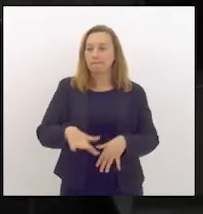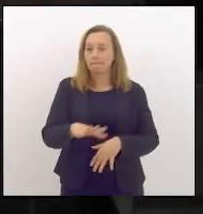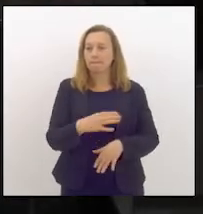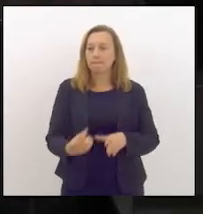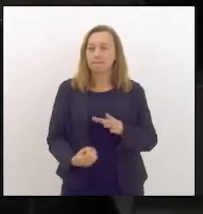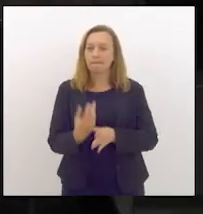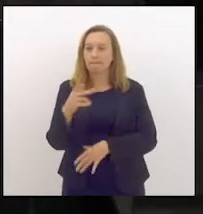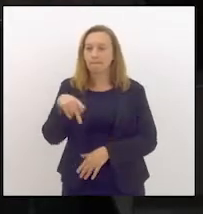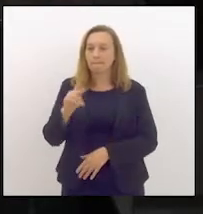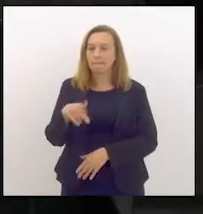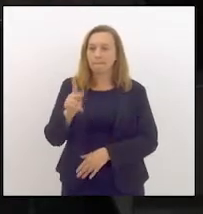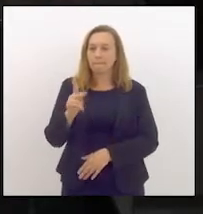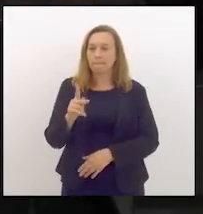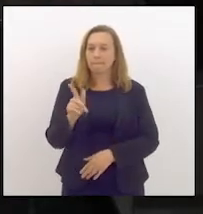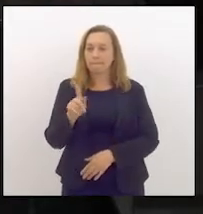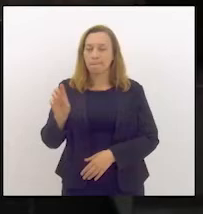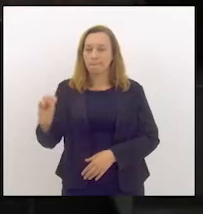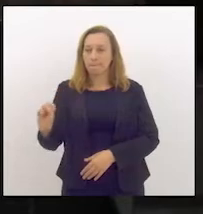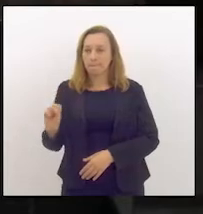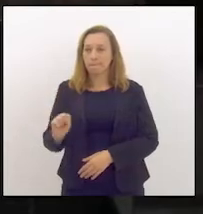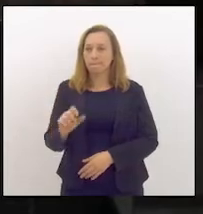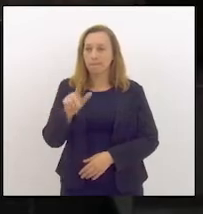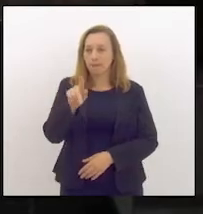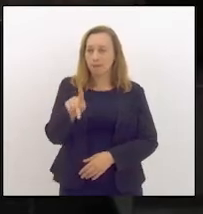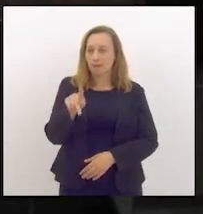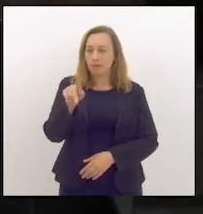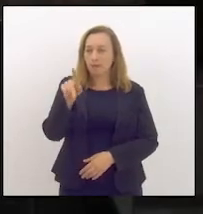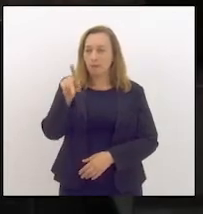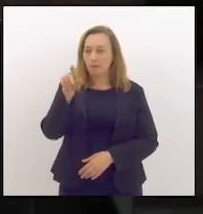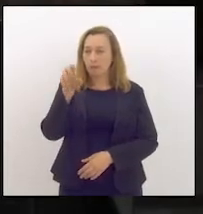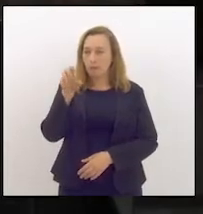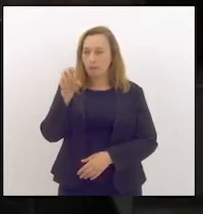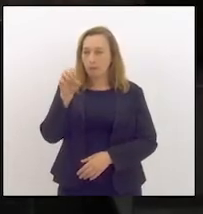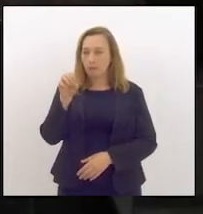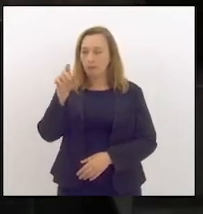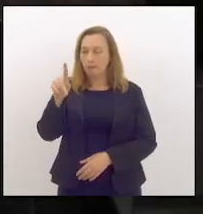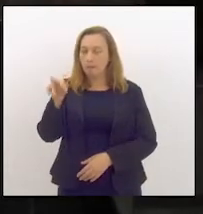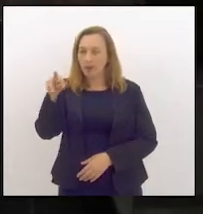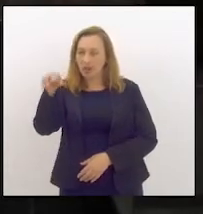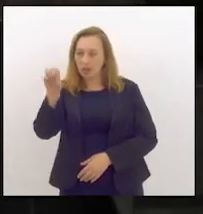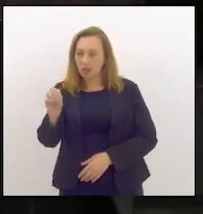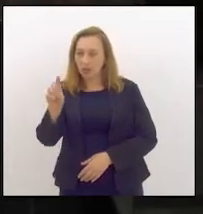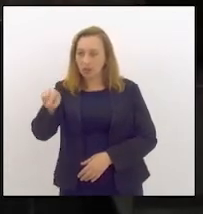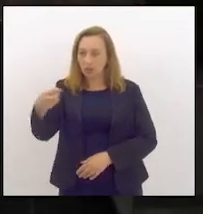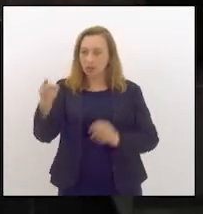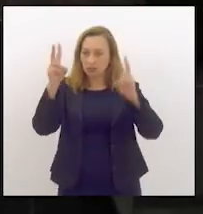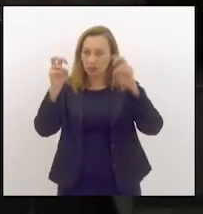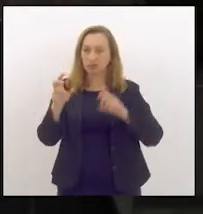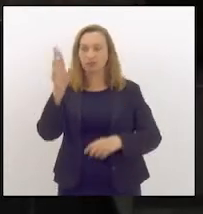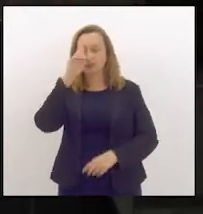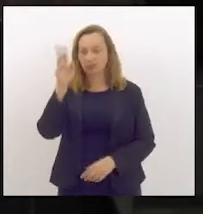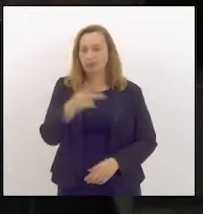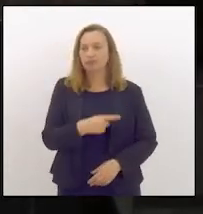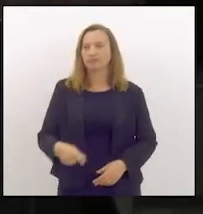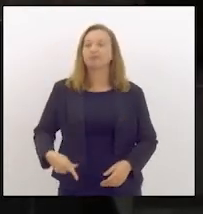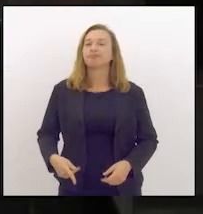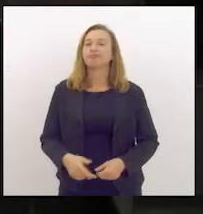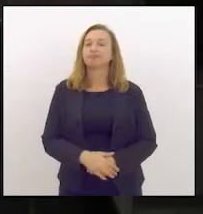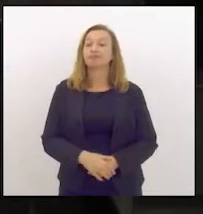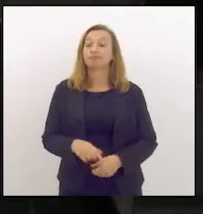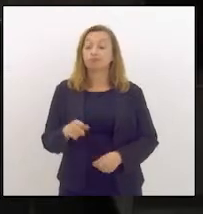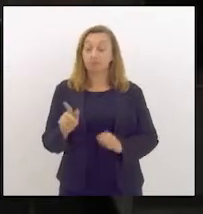de petróleo e gás pro Petro e dá outras providências senhora Presidente